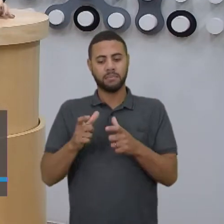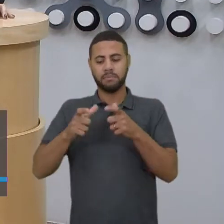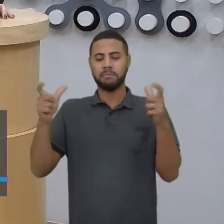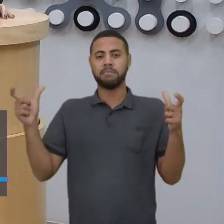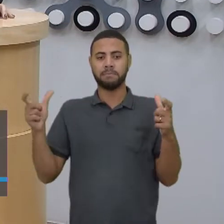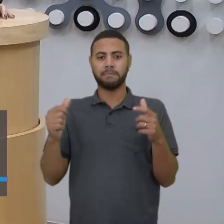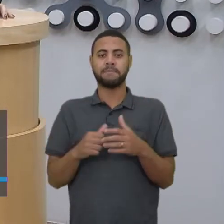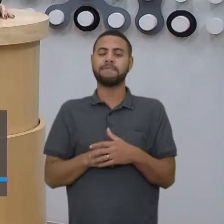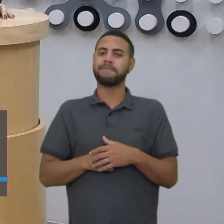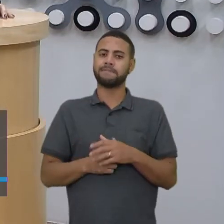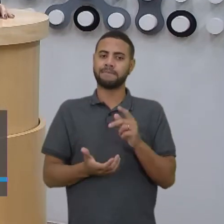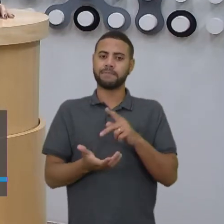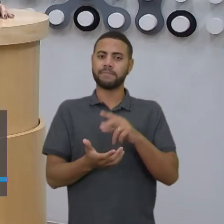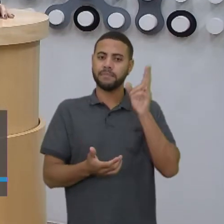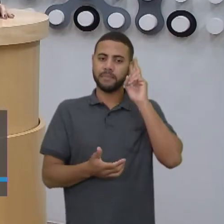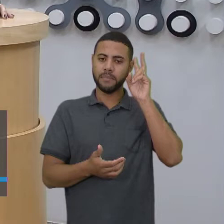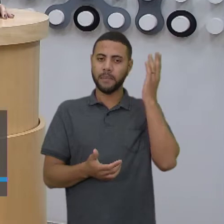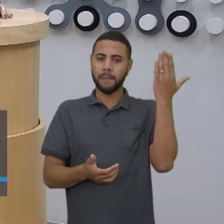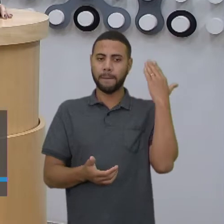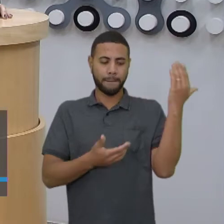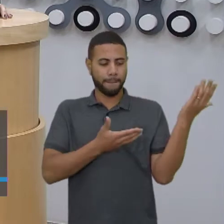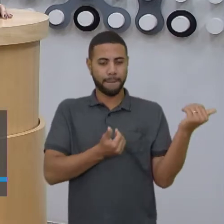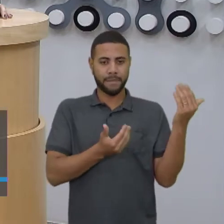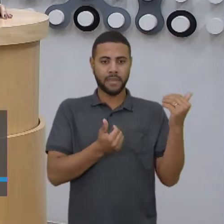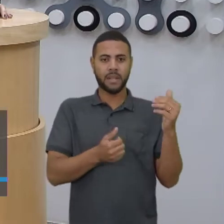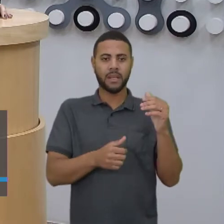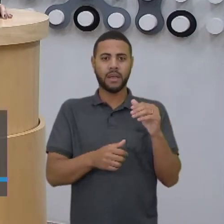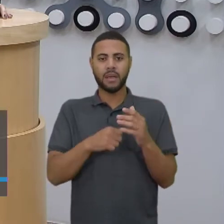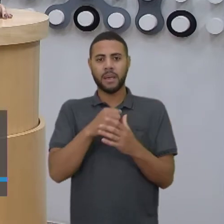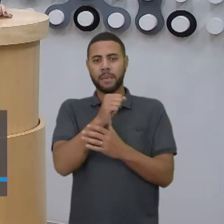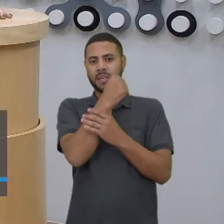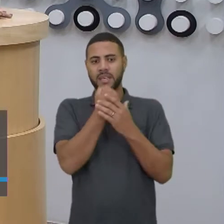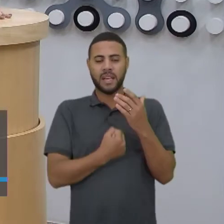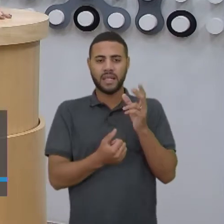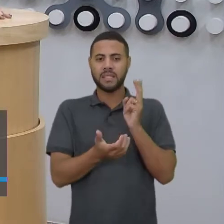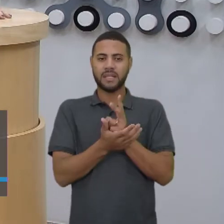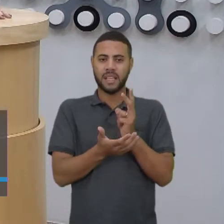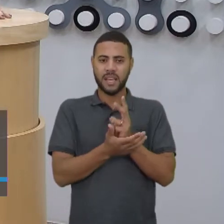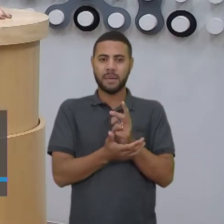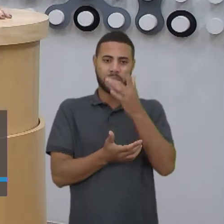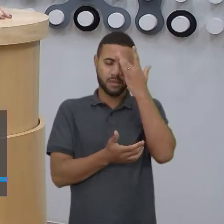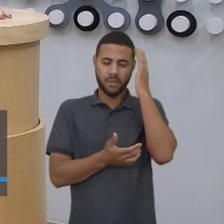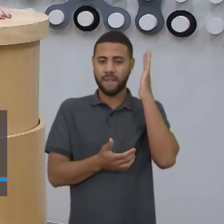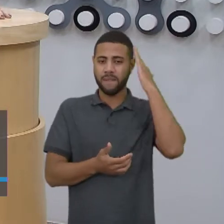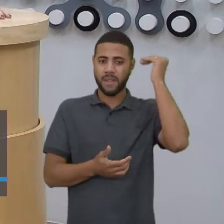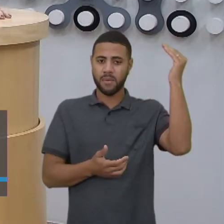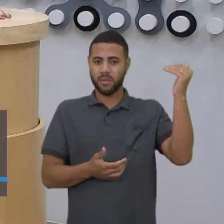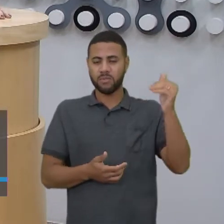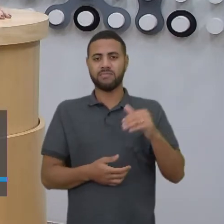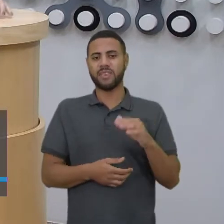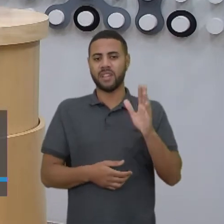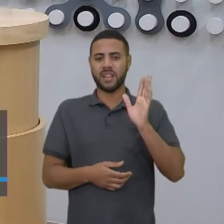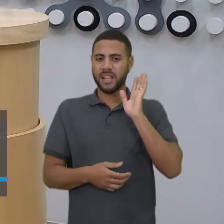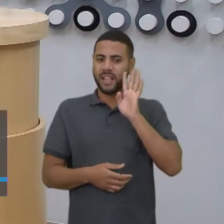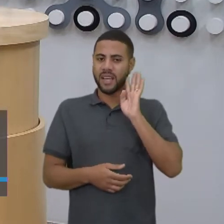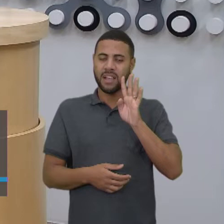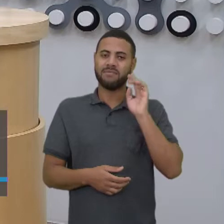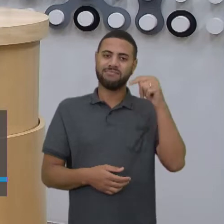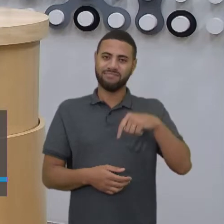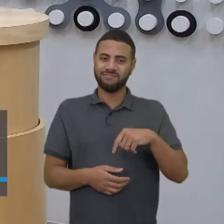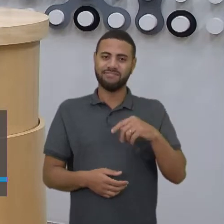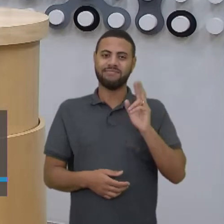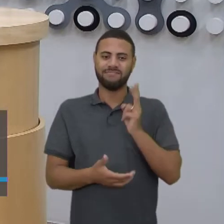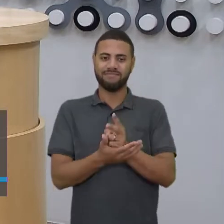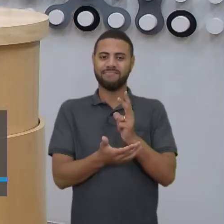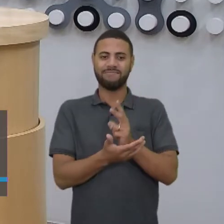que quando eu era adolescente, o basquete tinha muita visibilidade, né? Tinha o Oscar, Pipoca, Guerrinha, pessoal assim. Eu lembro desse pessoal que